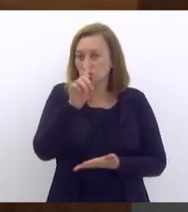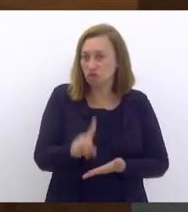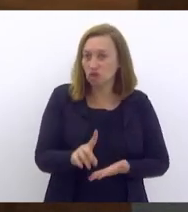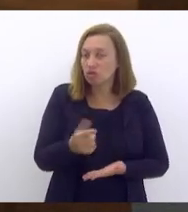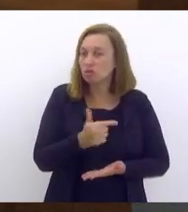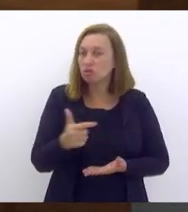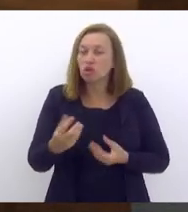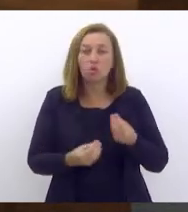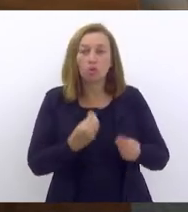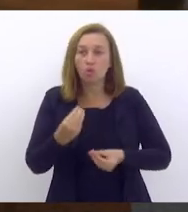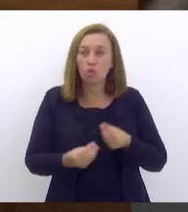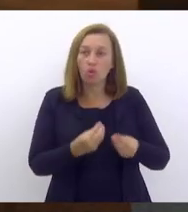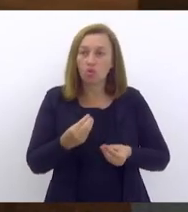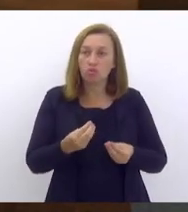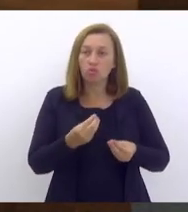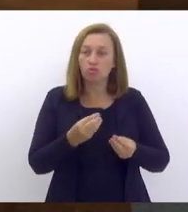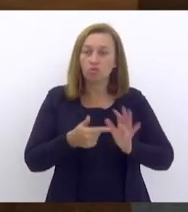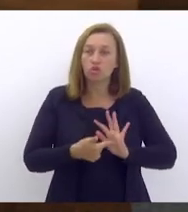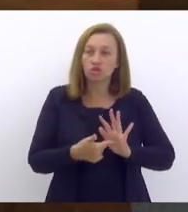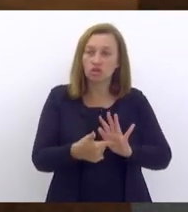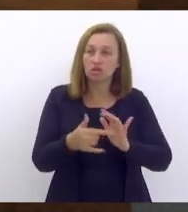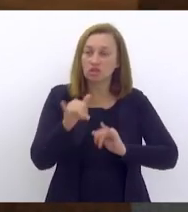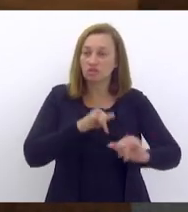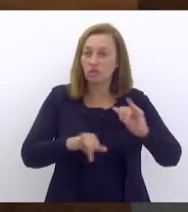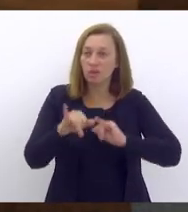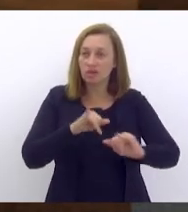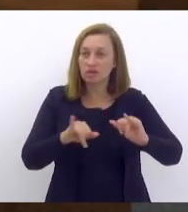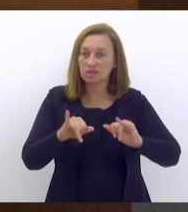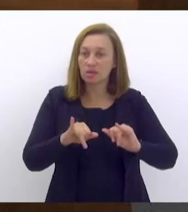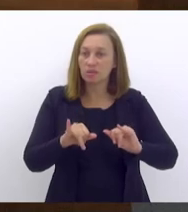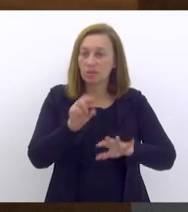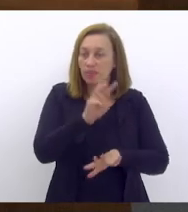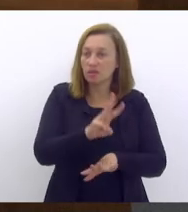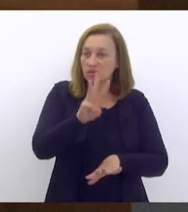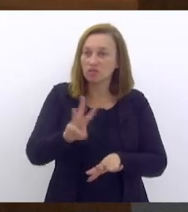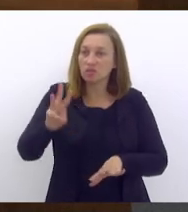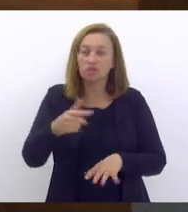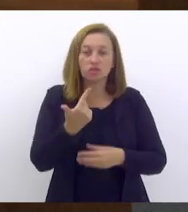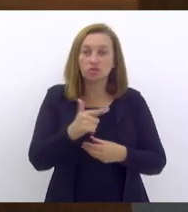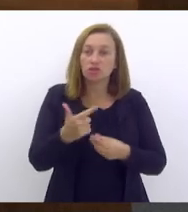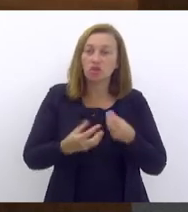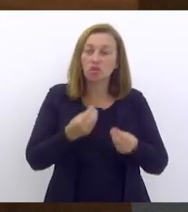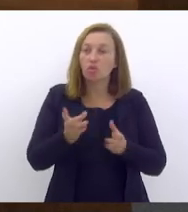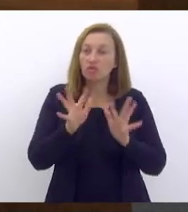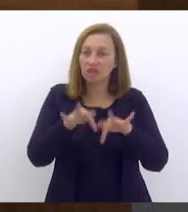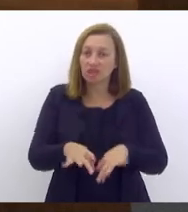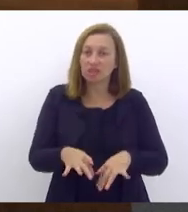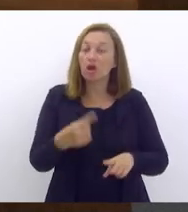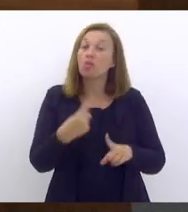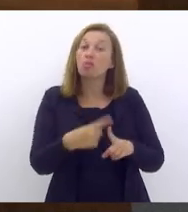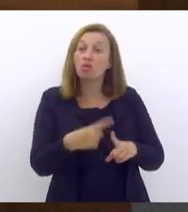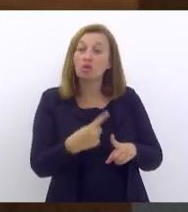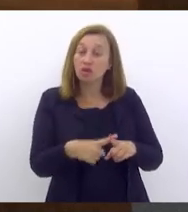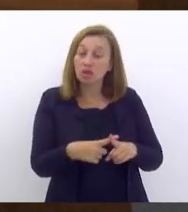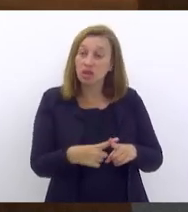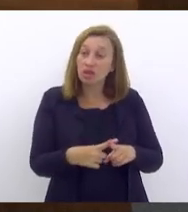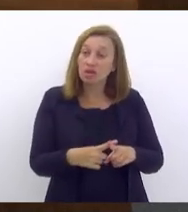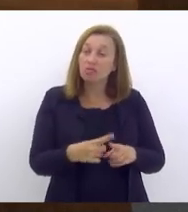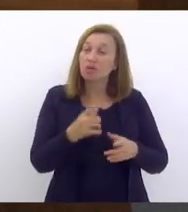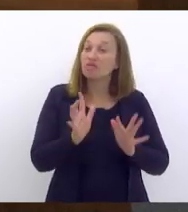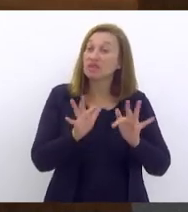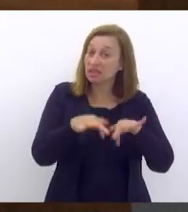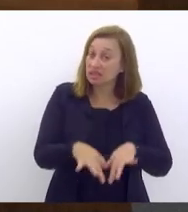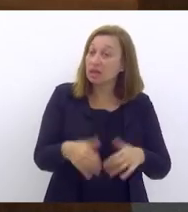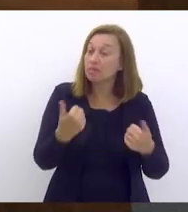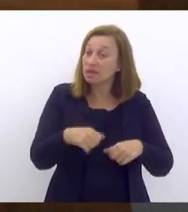como colocar as informações de prestação no ar, a prestação não ficava concluída. Porque a prestação, para ficar concluída,